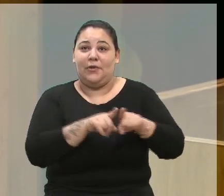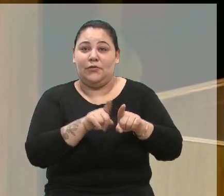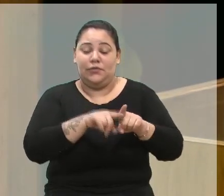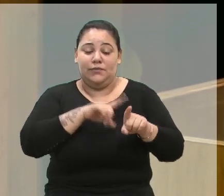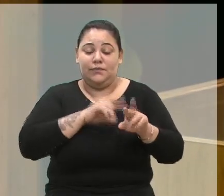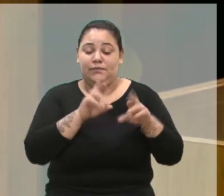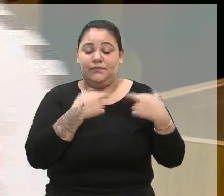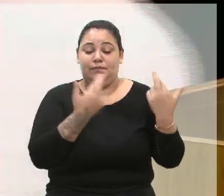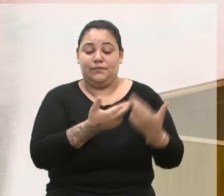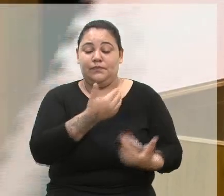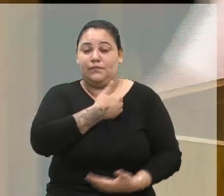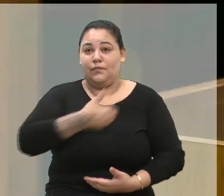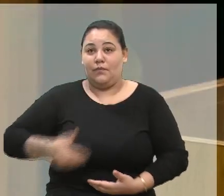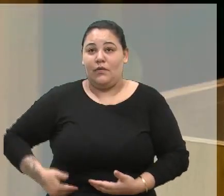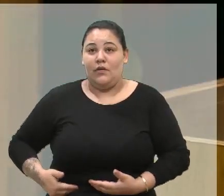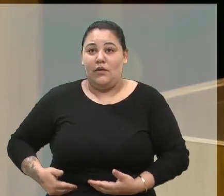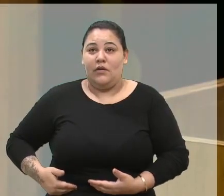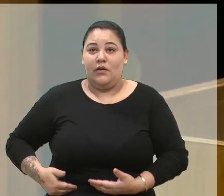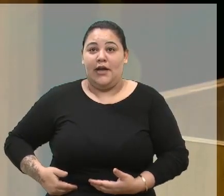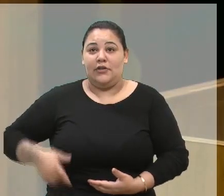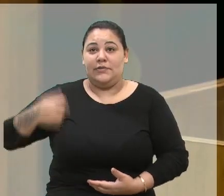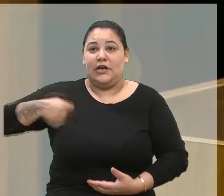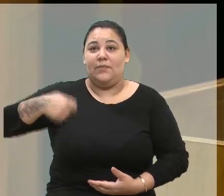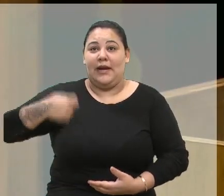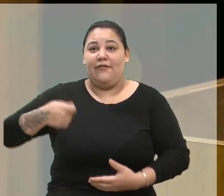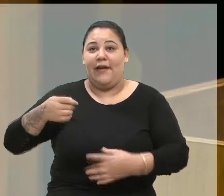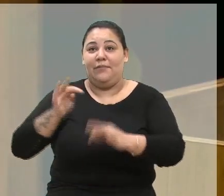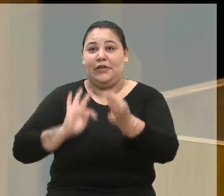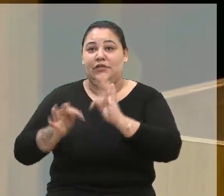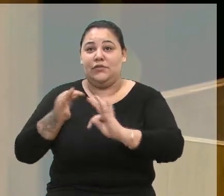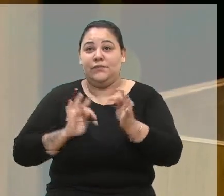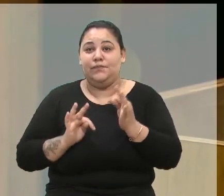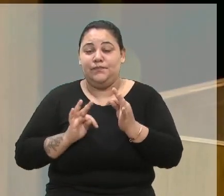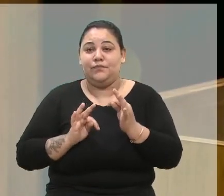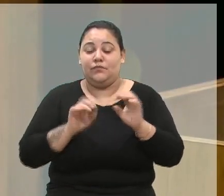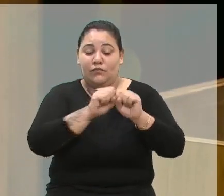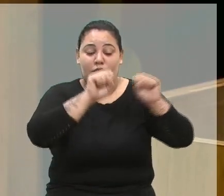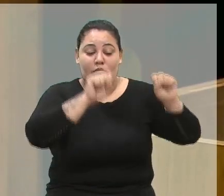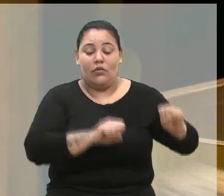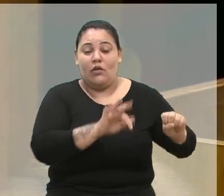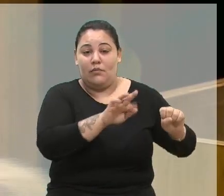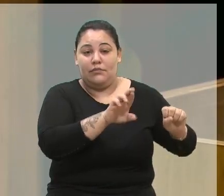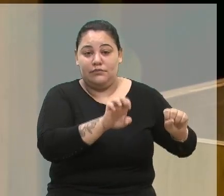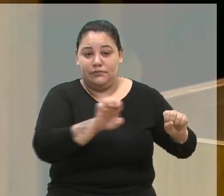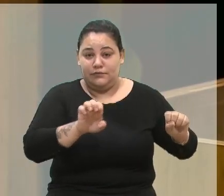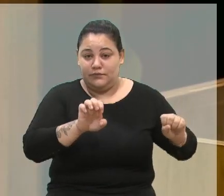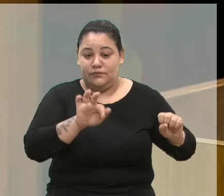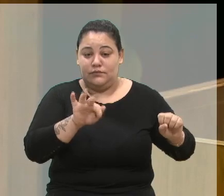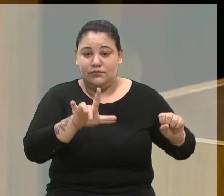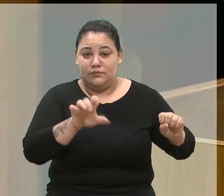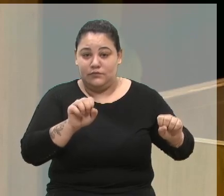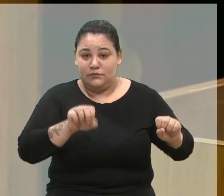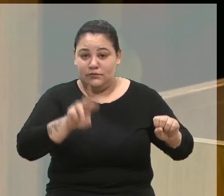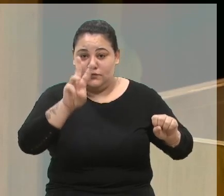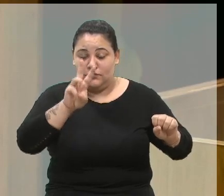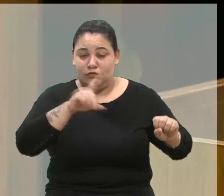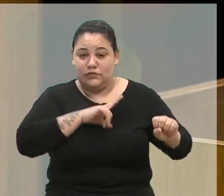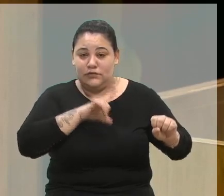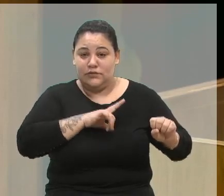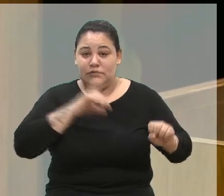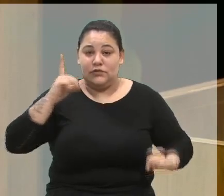que tratou sobre o sistema de pedagiamento Free Flow, chamada pelo deputado Pepe